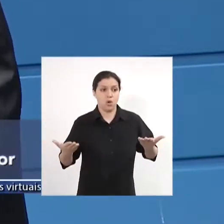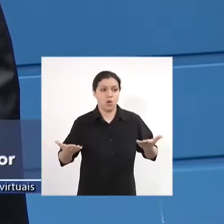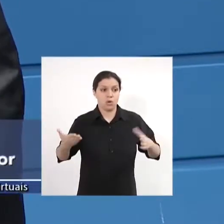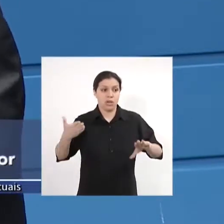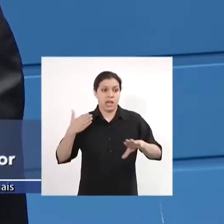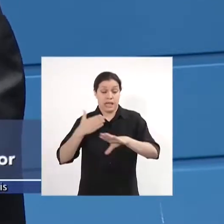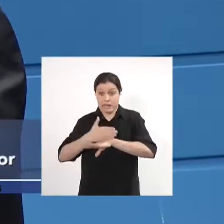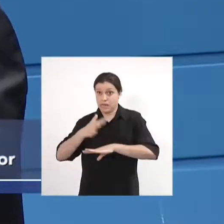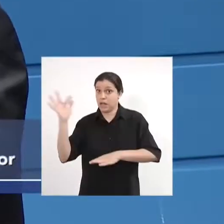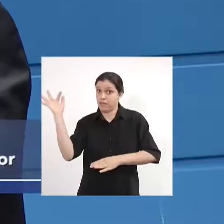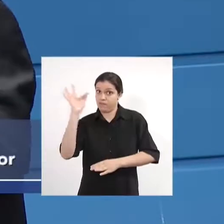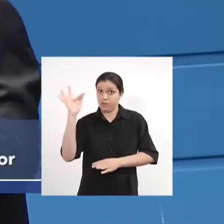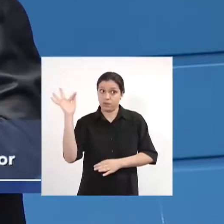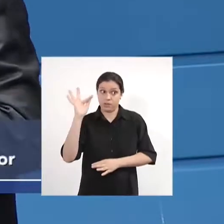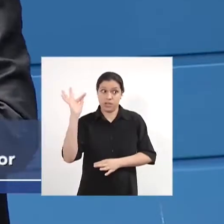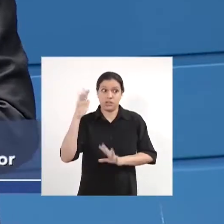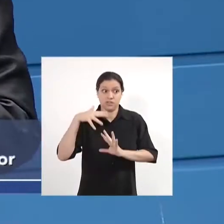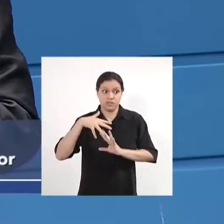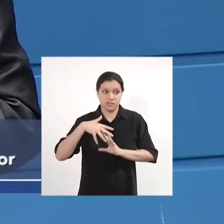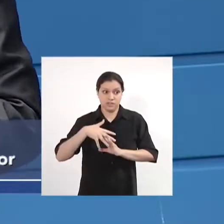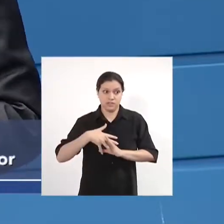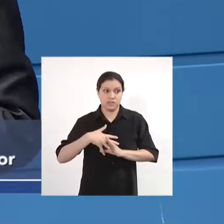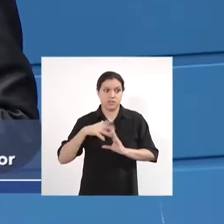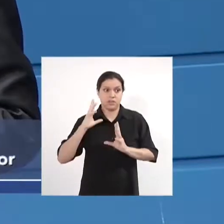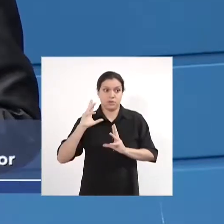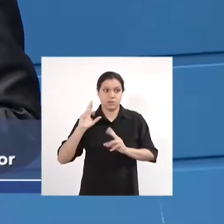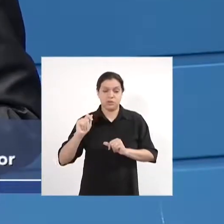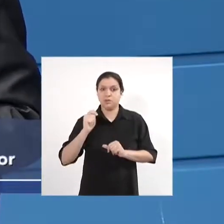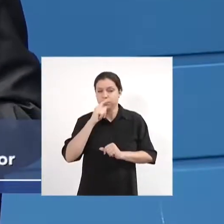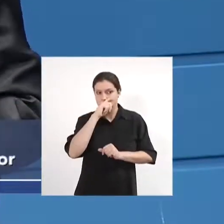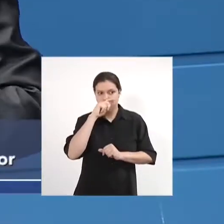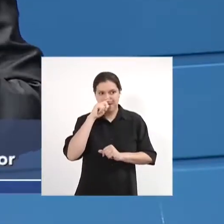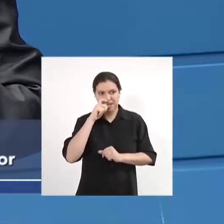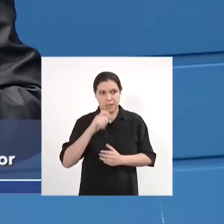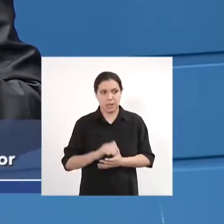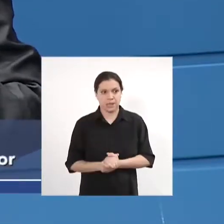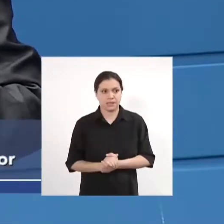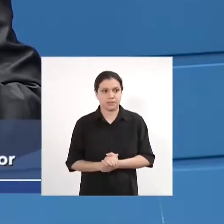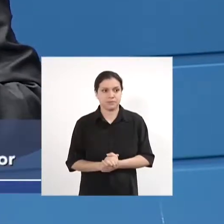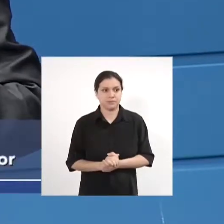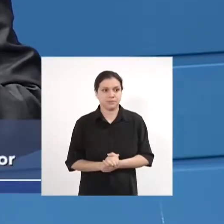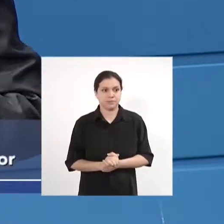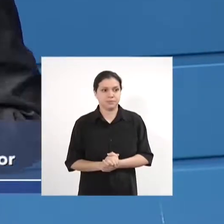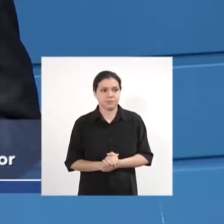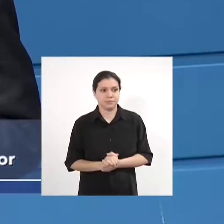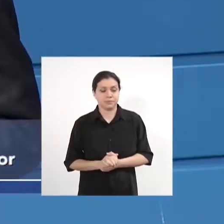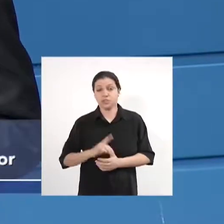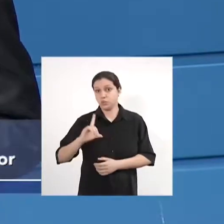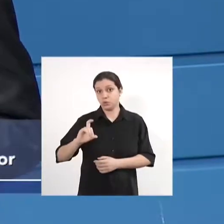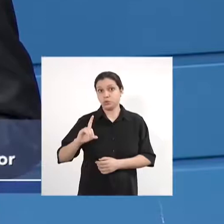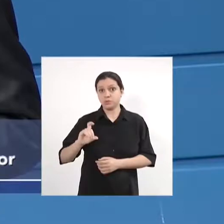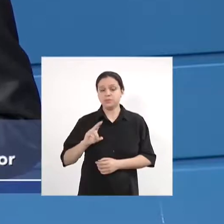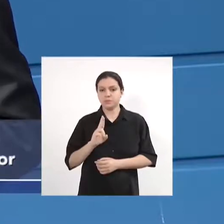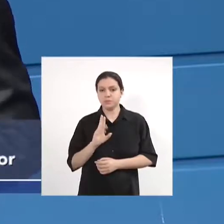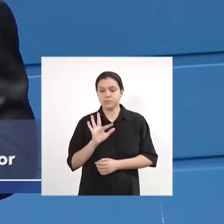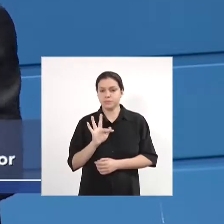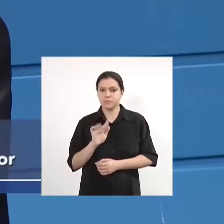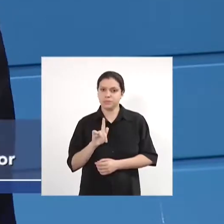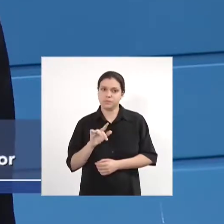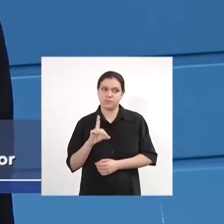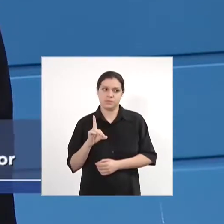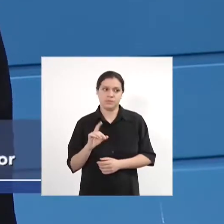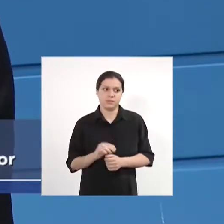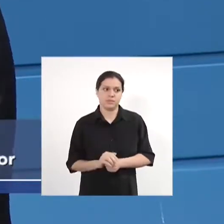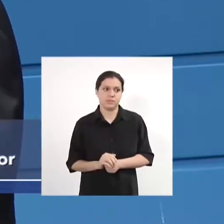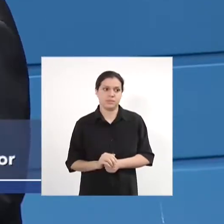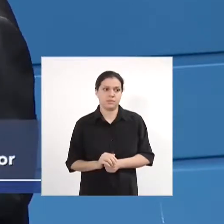faculdades federais, a LERJ, não precisa ir longe, entra na Universidade Federal de Dourados e vê